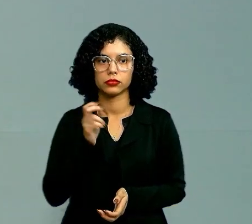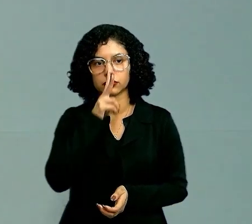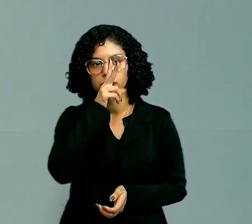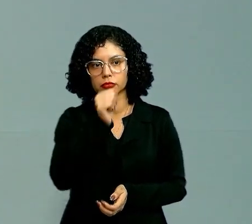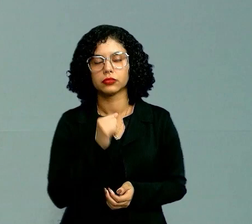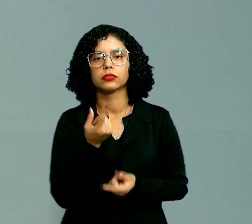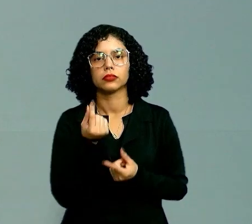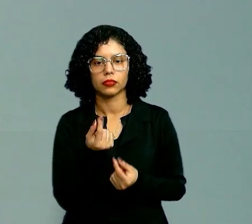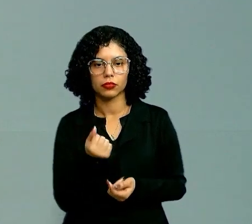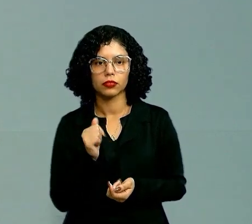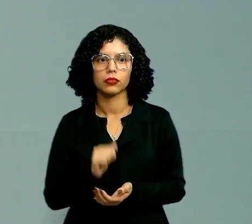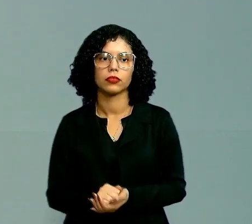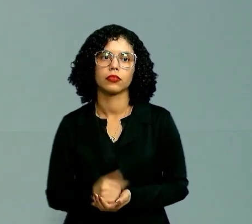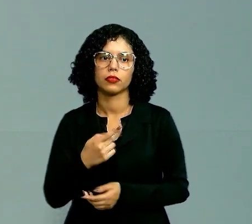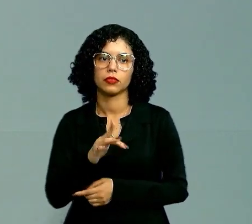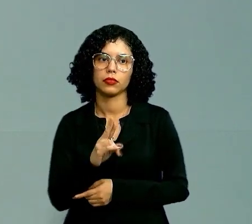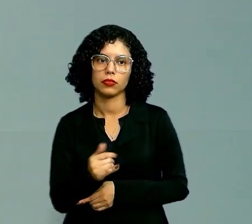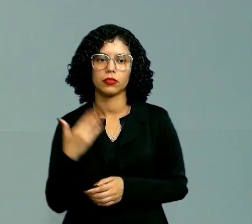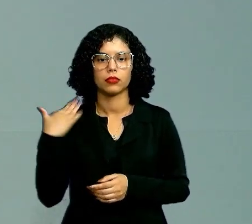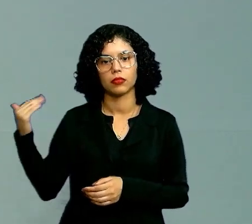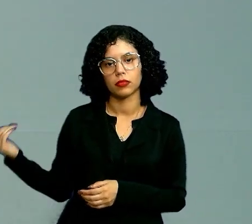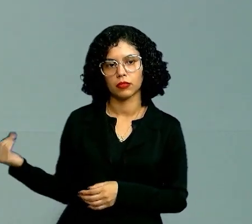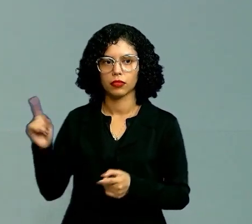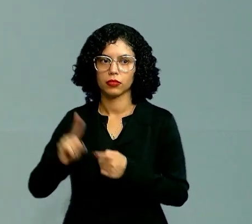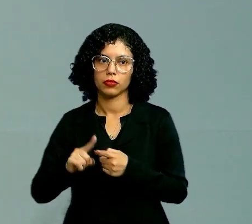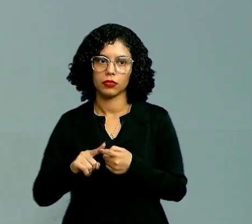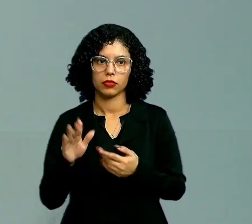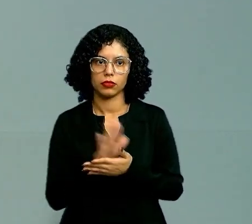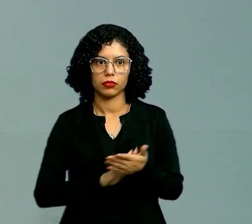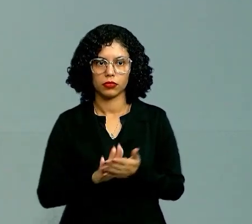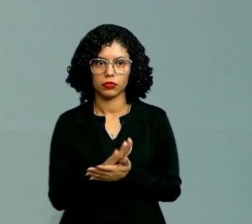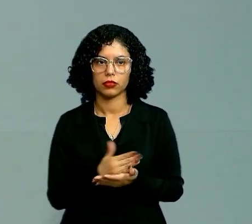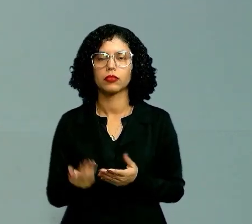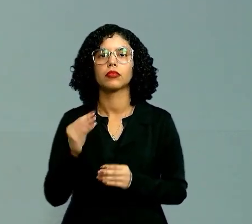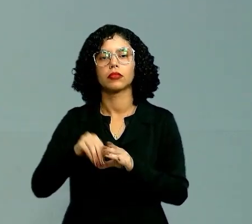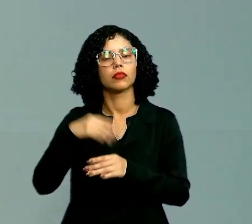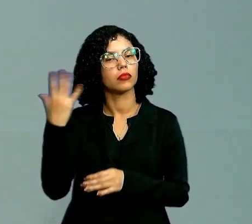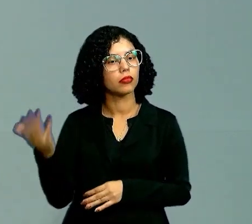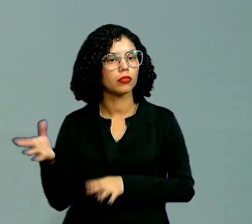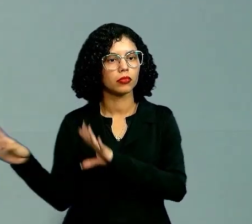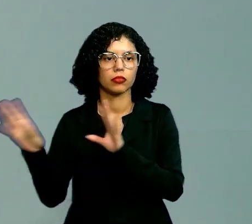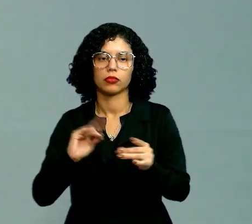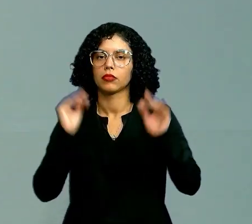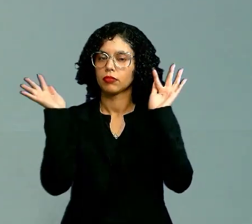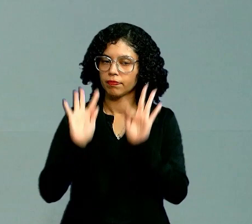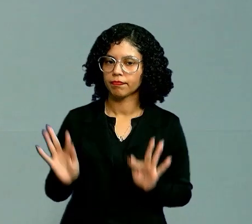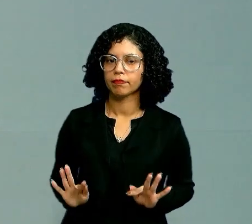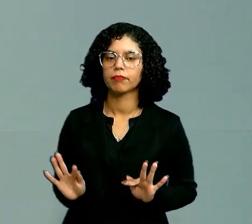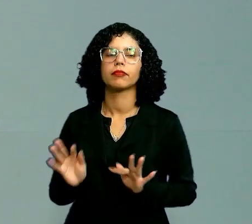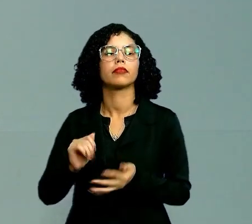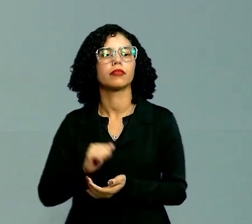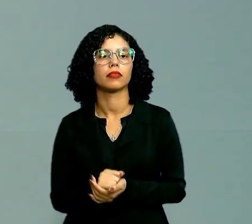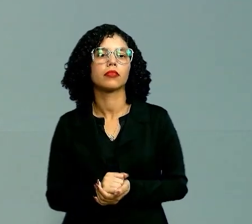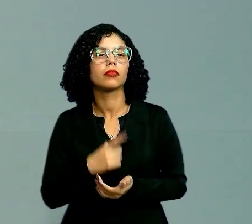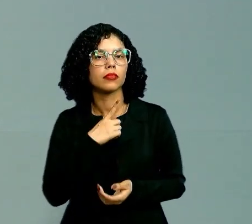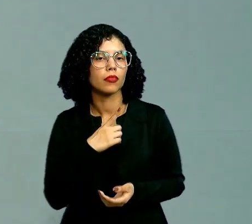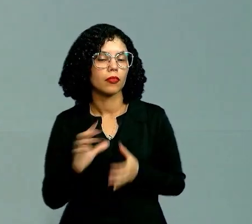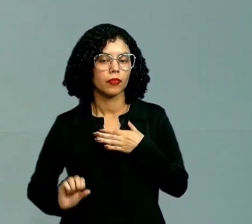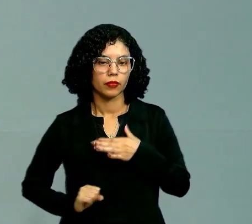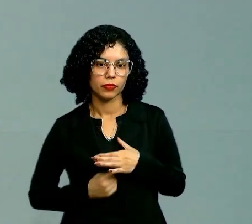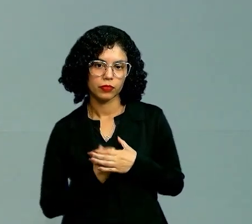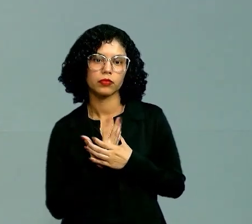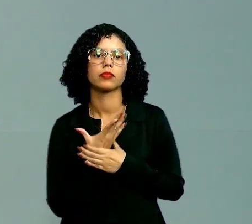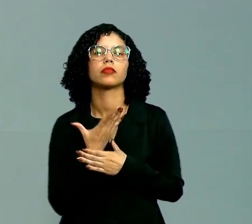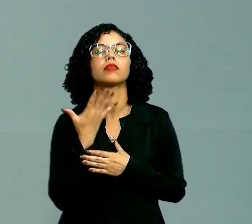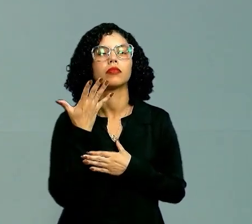poder dinheiro prestígio fama porque nada disso que vem de fora traz a felicidade a felicidade ela tem que brotar